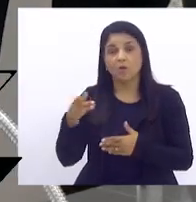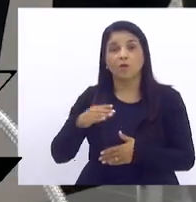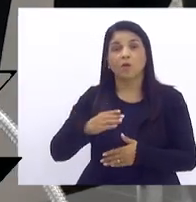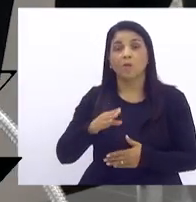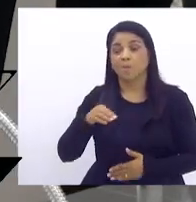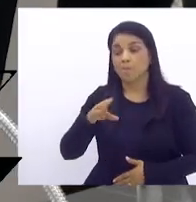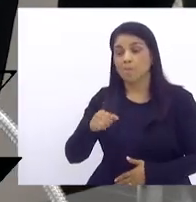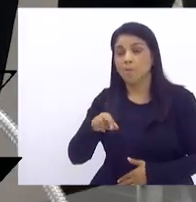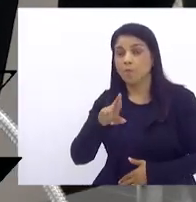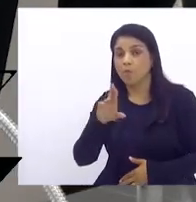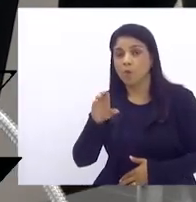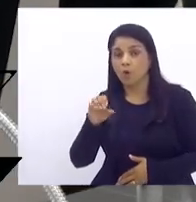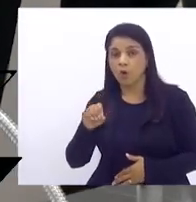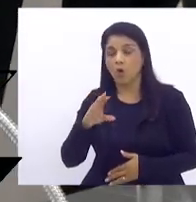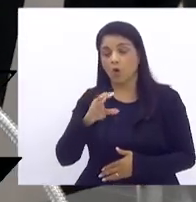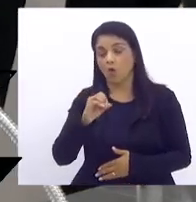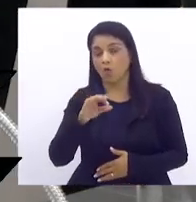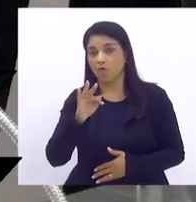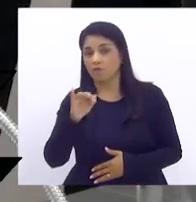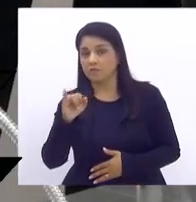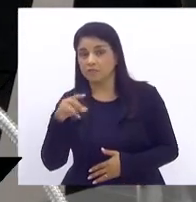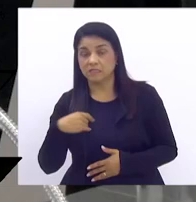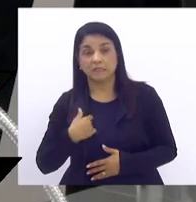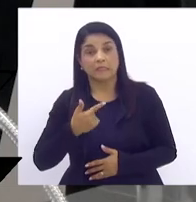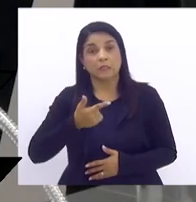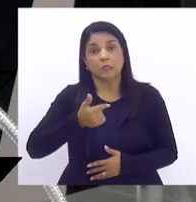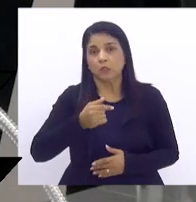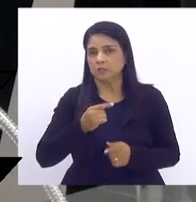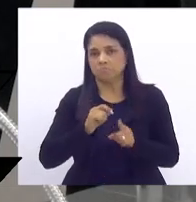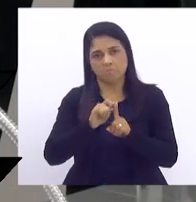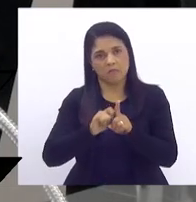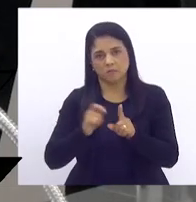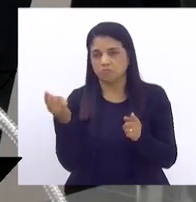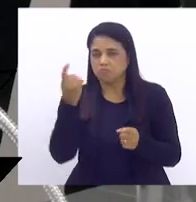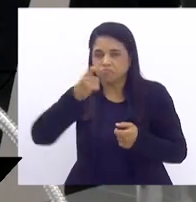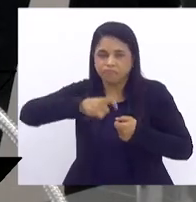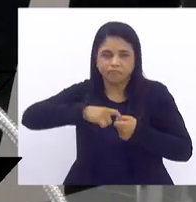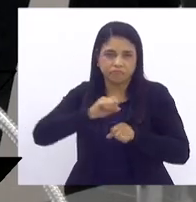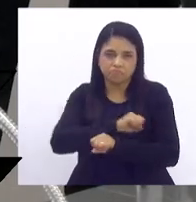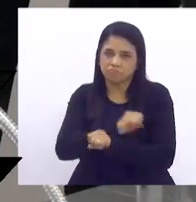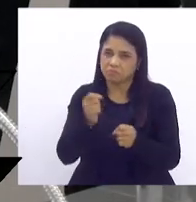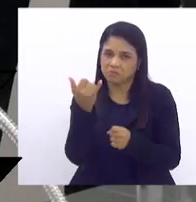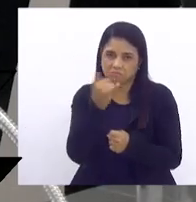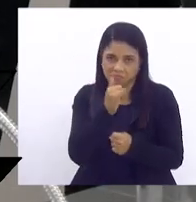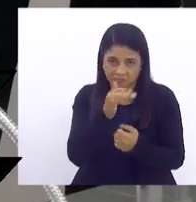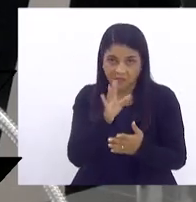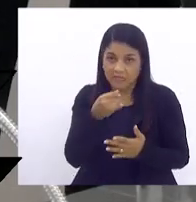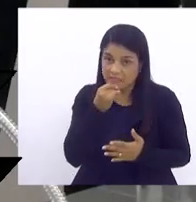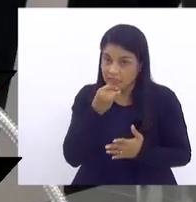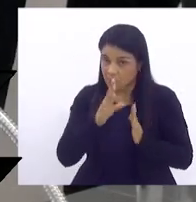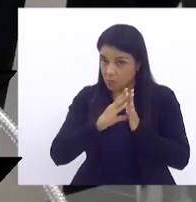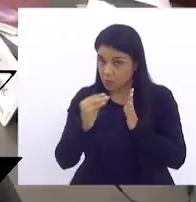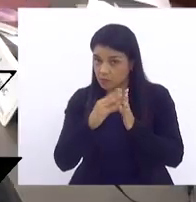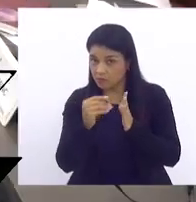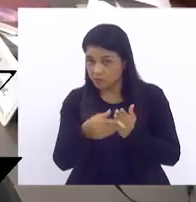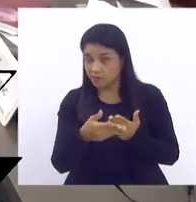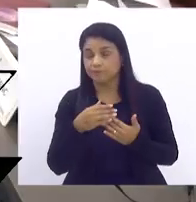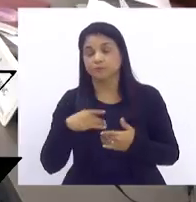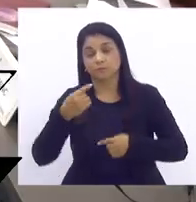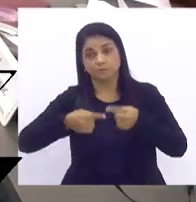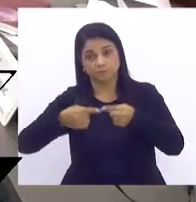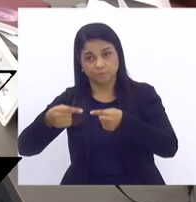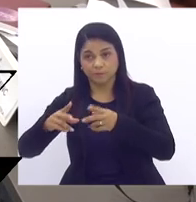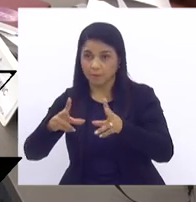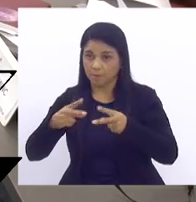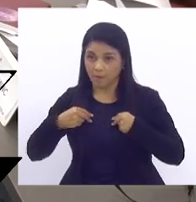meses se restabelece a energia elétrica ali. Então, ele é temerário. Então, concordo com a senhora. Agora, tem um debate de mérito que tem que ser enfrentado. Agora,